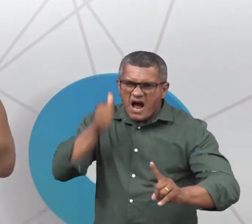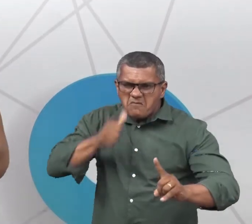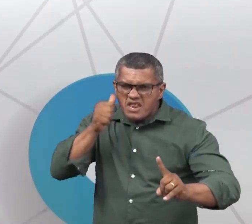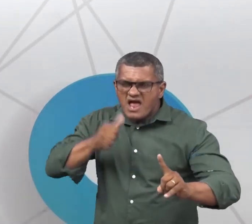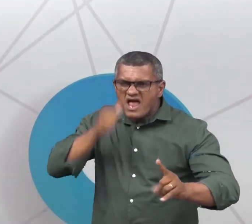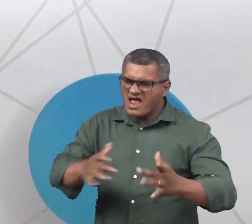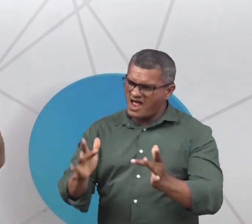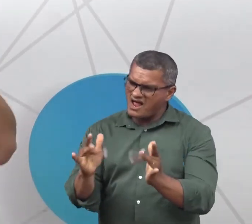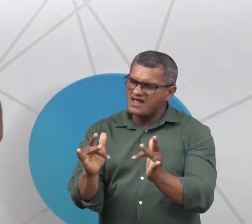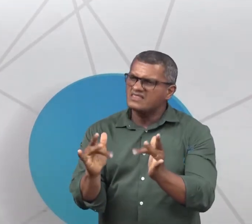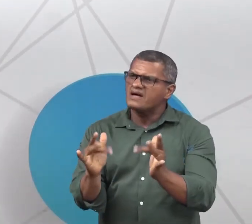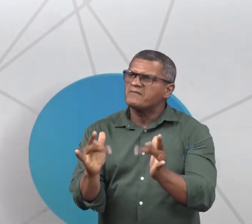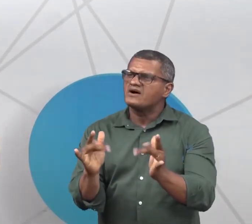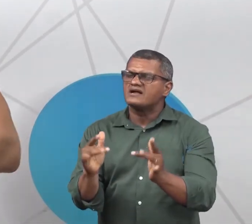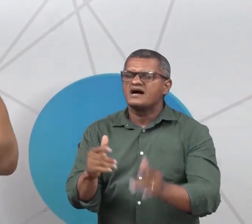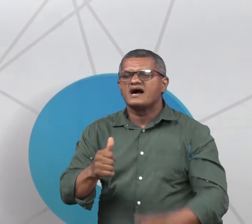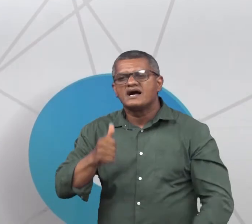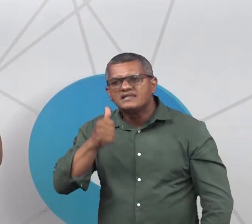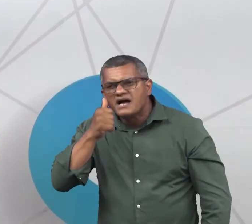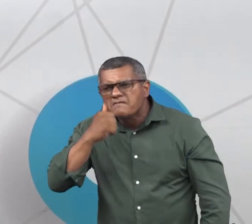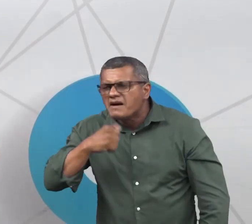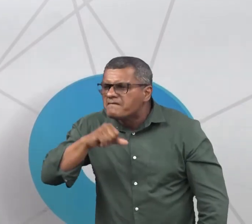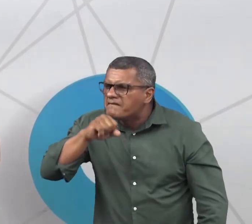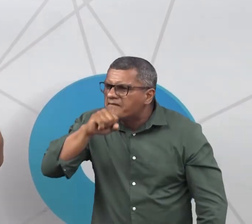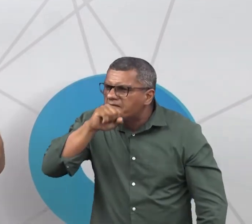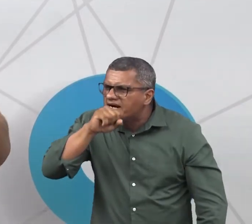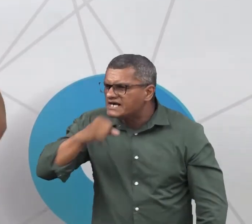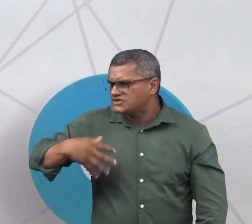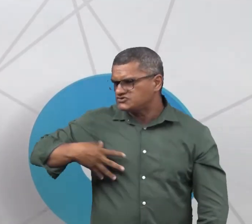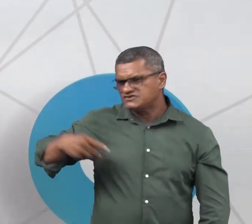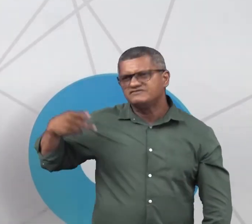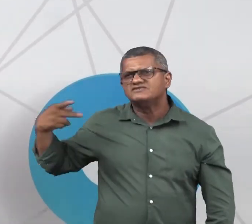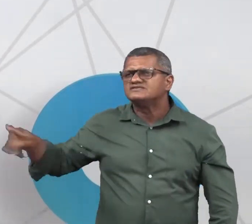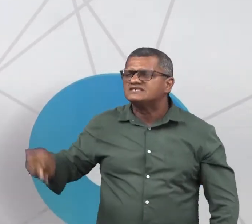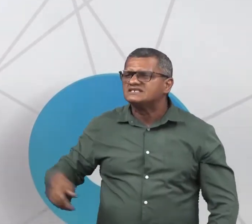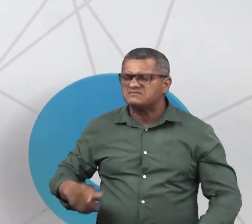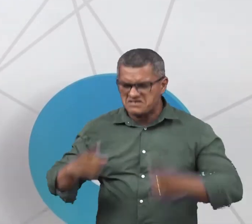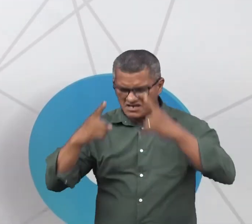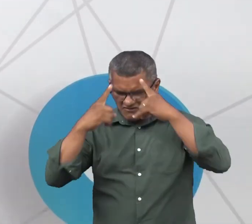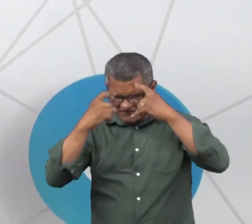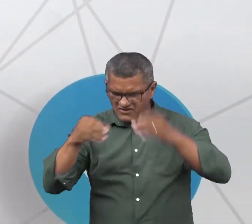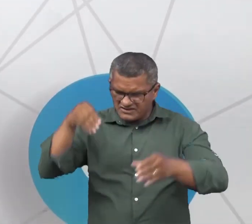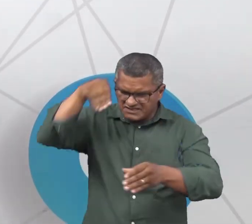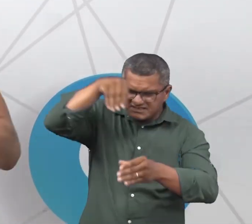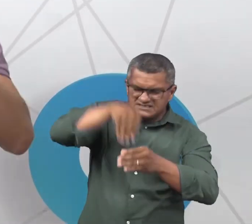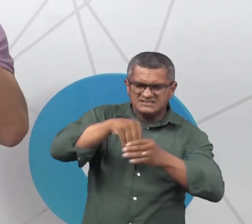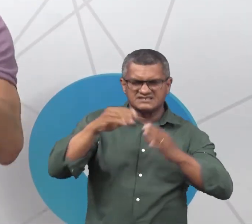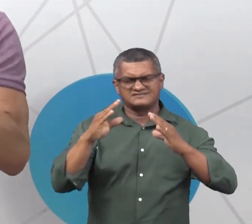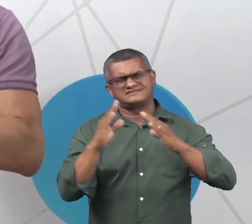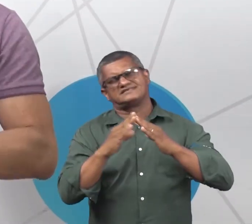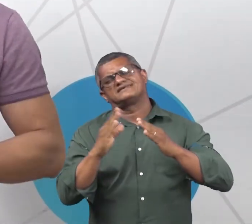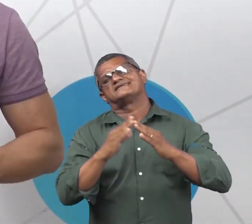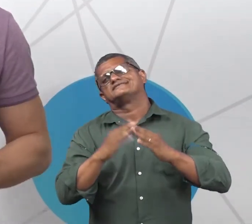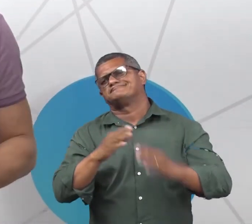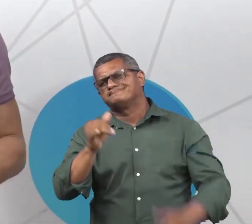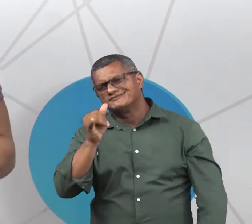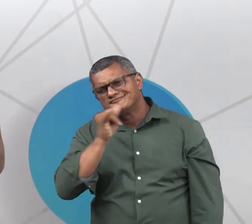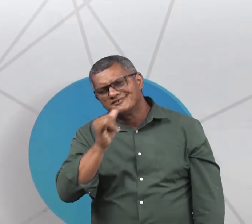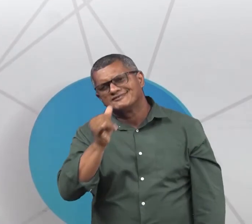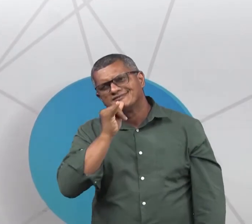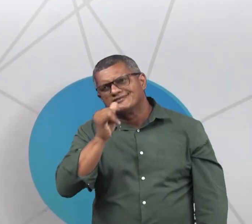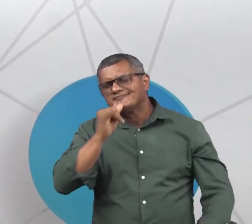sua namorada, a mãe dos seus filhos. A violência doméstica contra a mulher é um grande exemplo